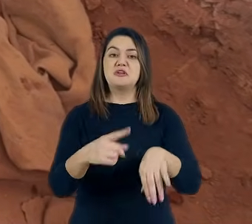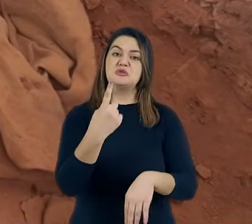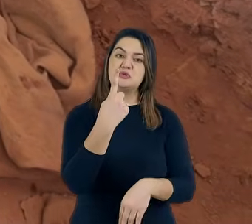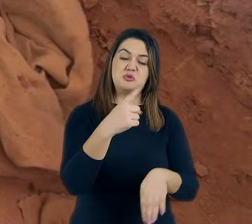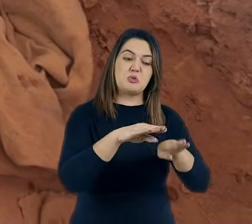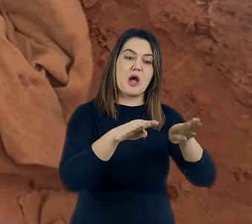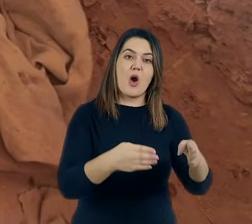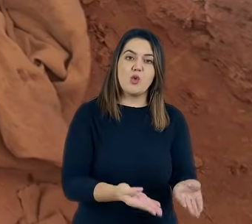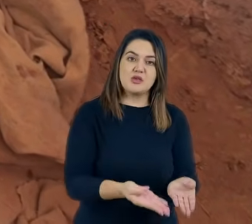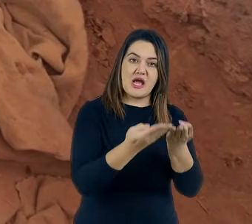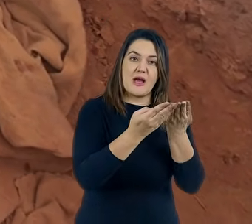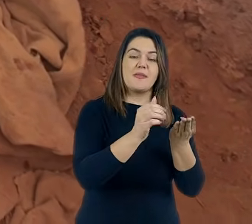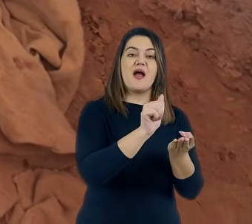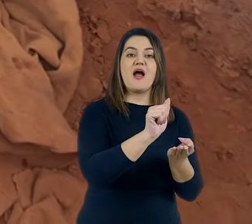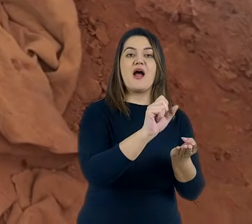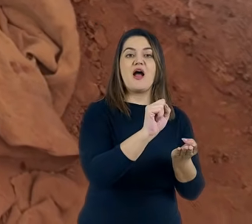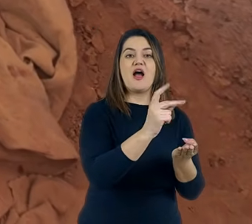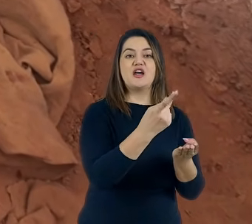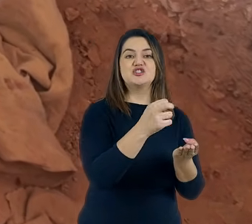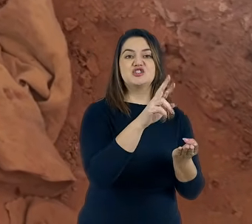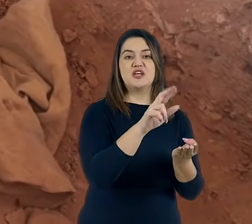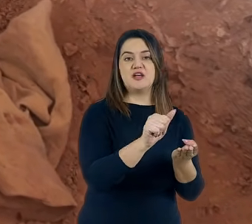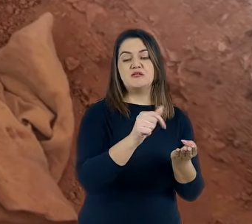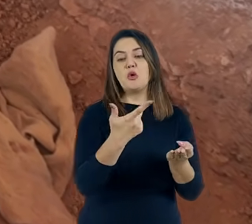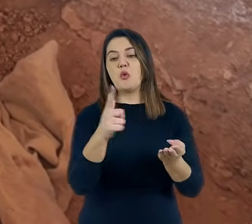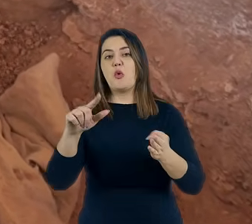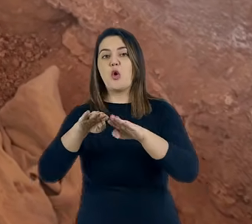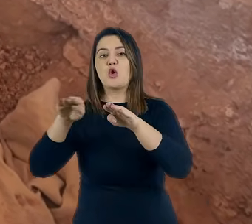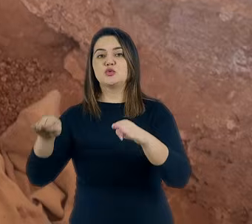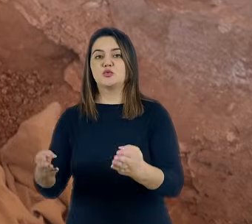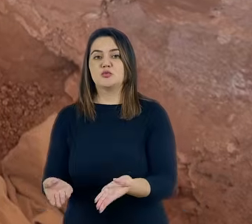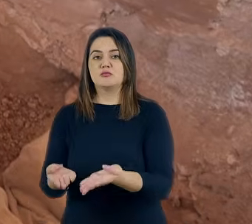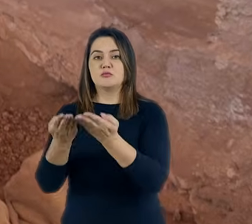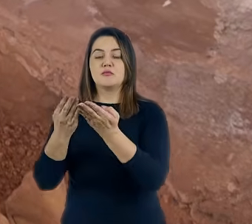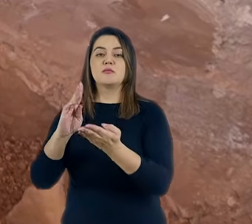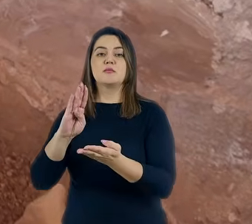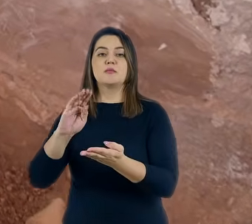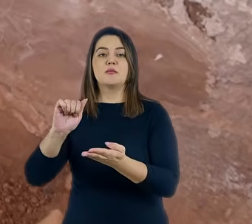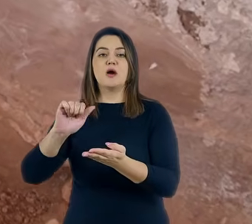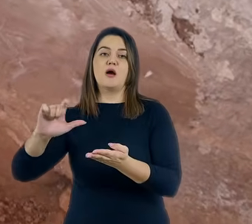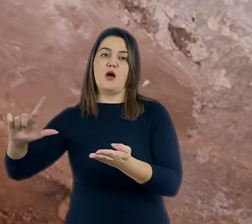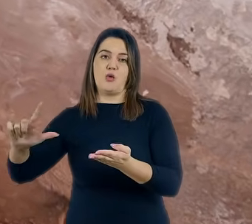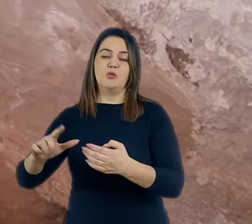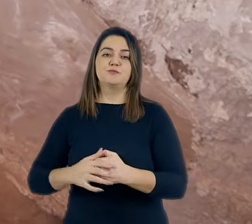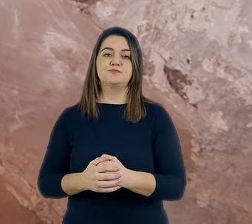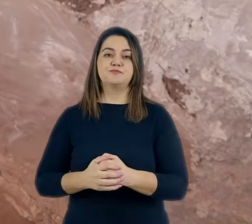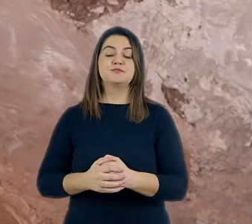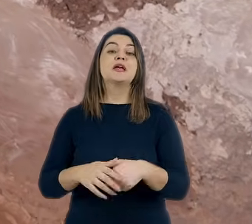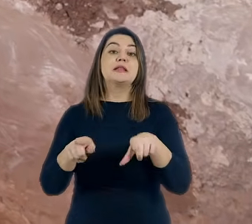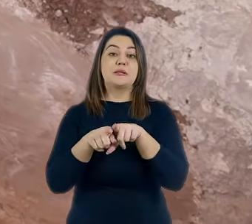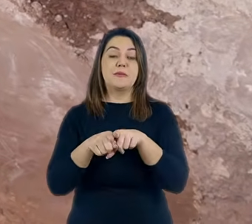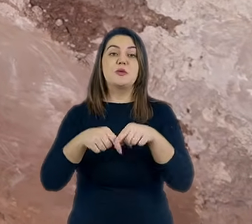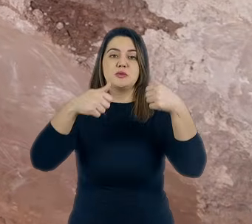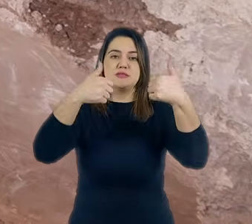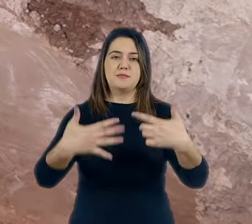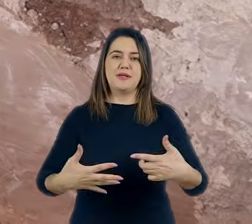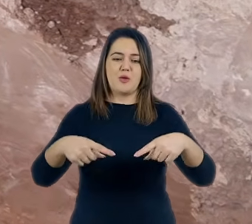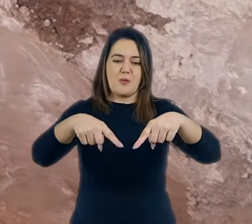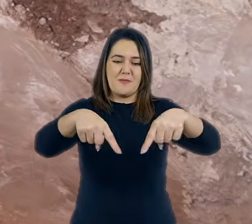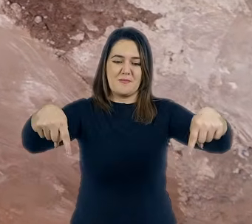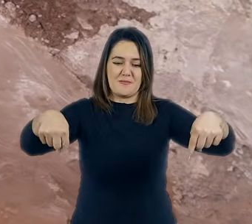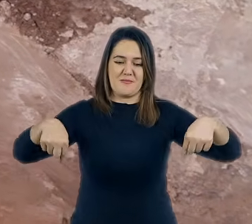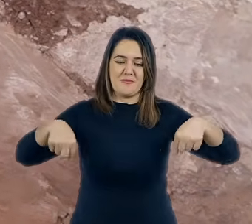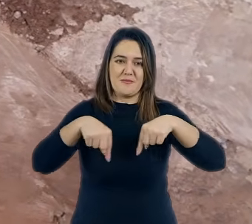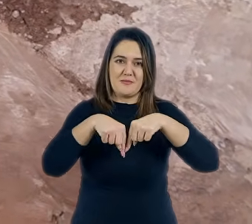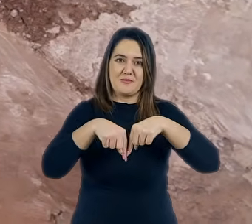altar seria para Ashera, o outro altar para Baal. Esse detalhe das pontas do altar é muito importante de dizer porque